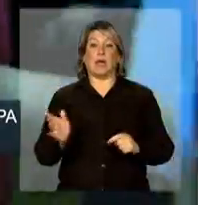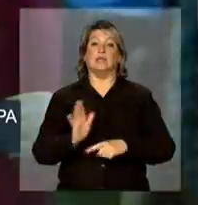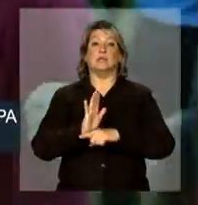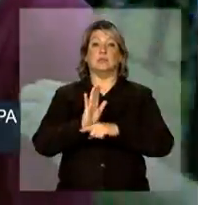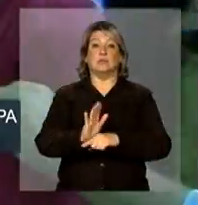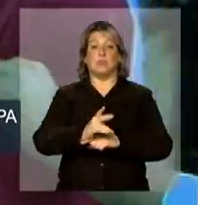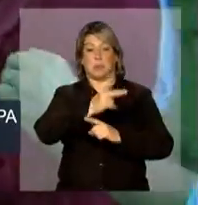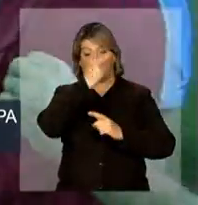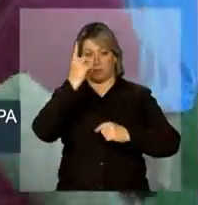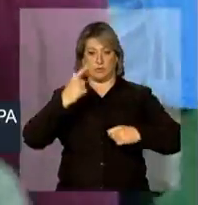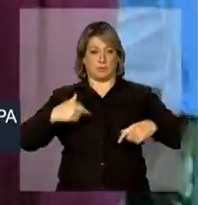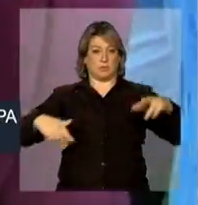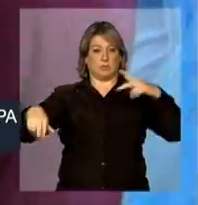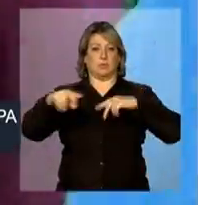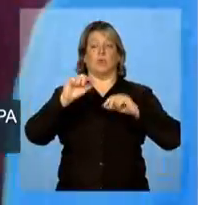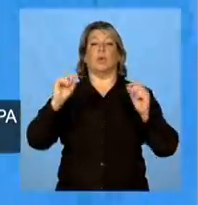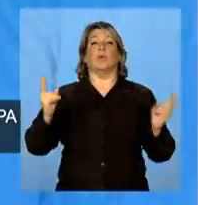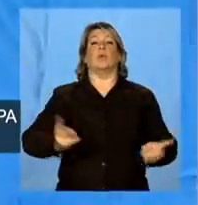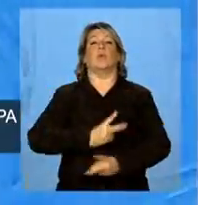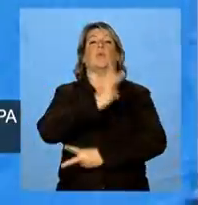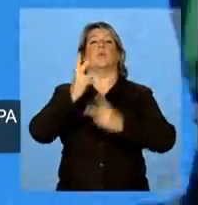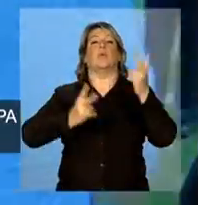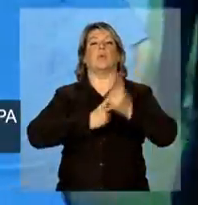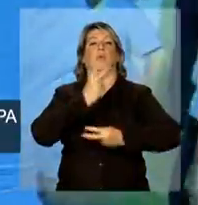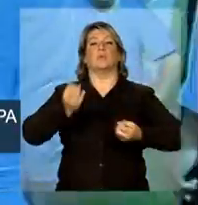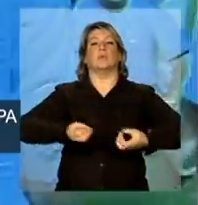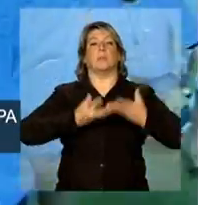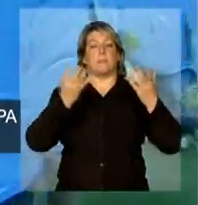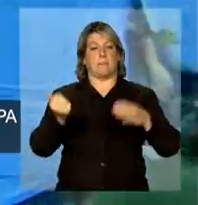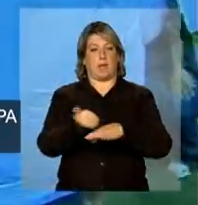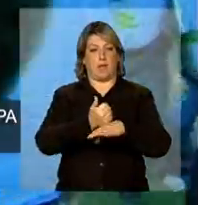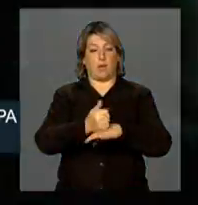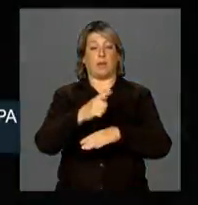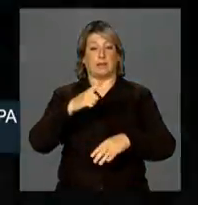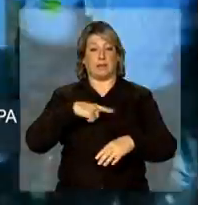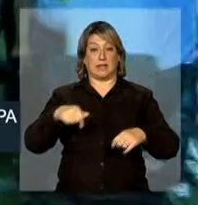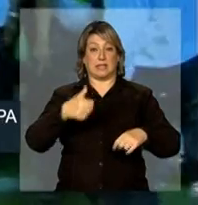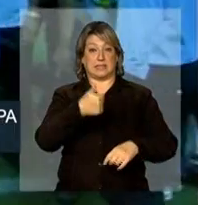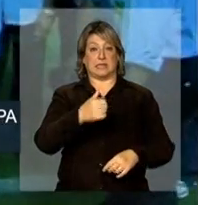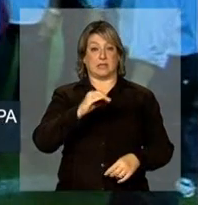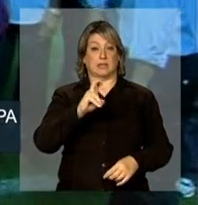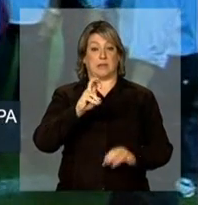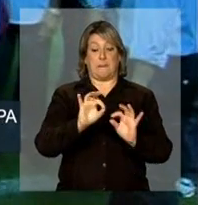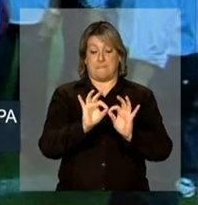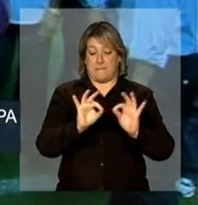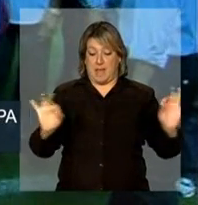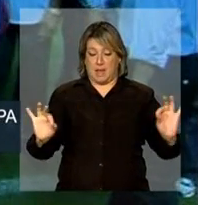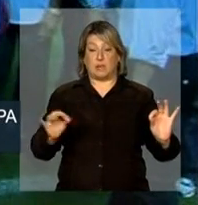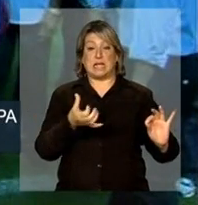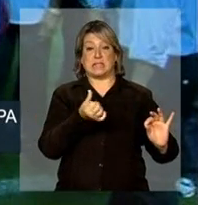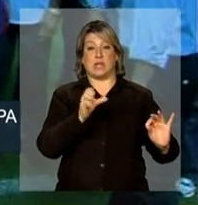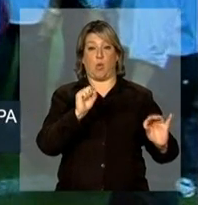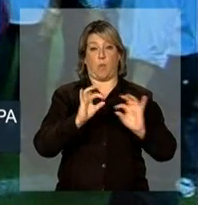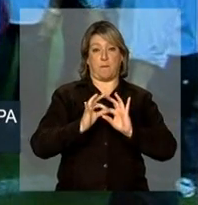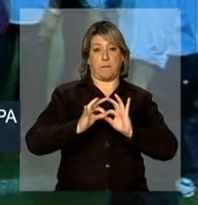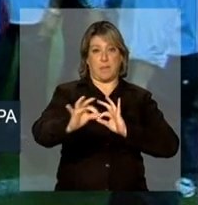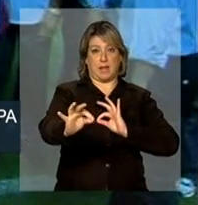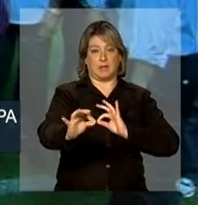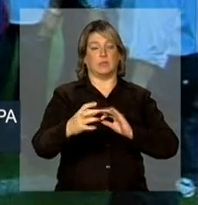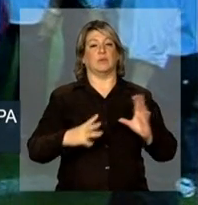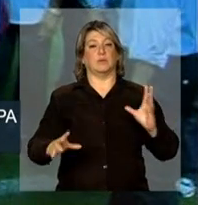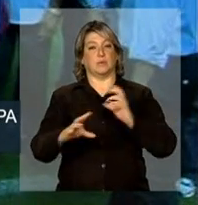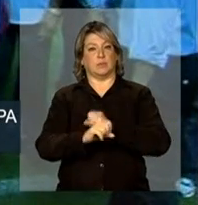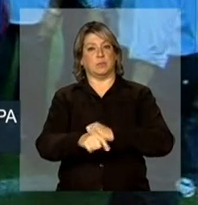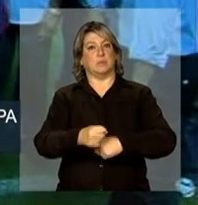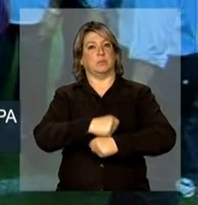uma circulação maior de ar. O campo tem 105 metros de comprimento por 68 metros de